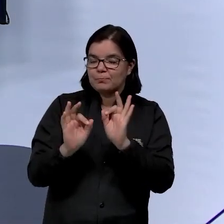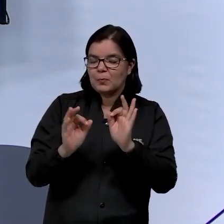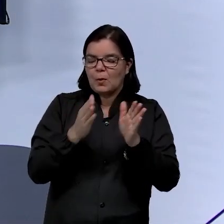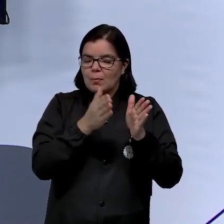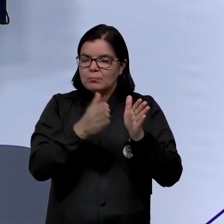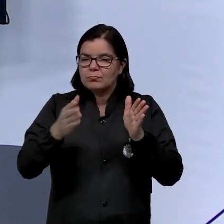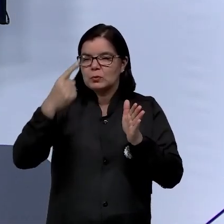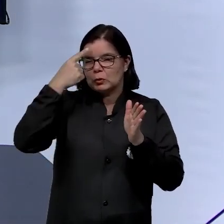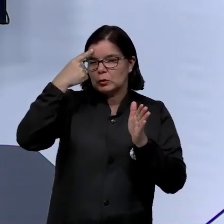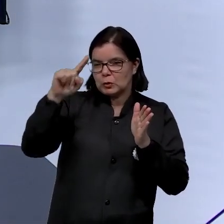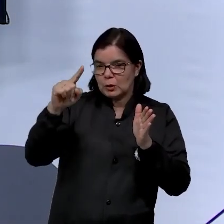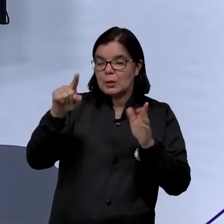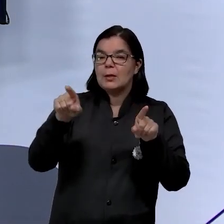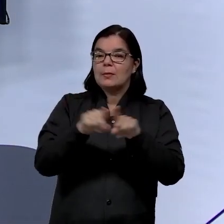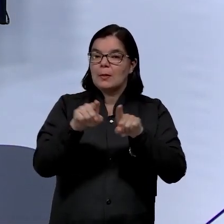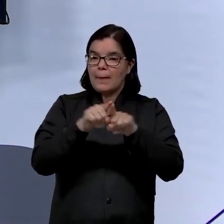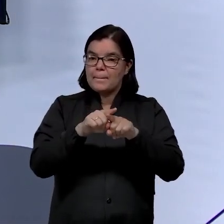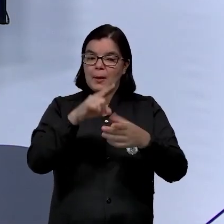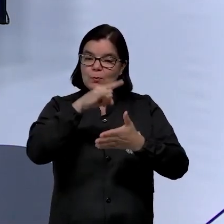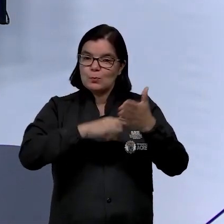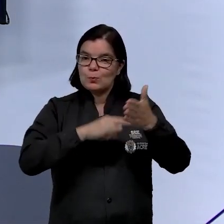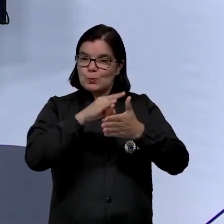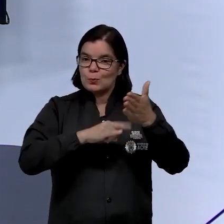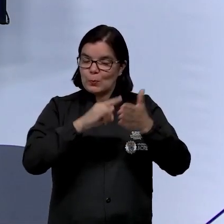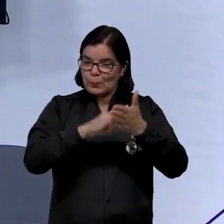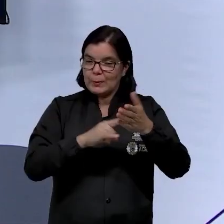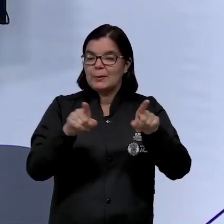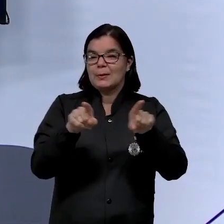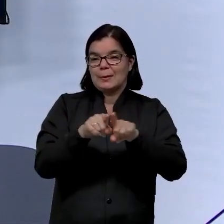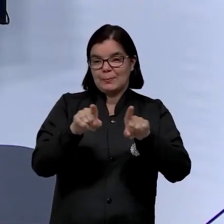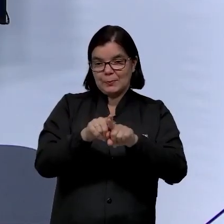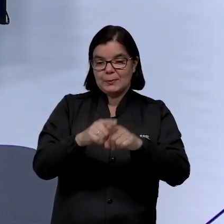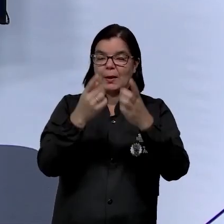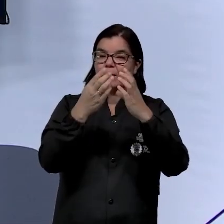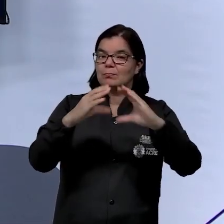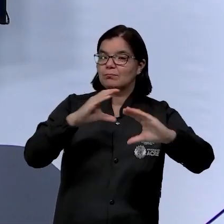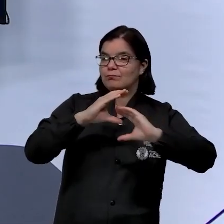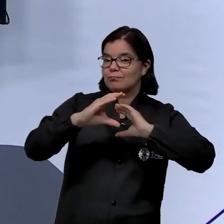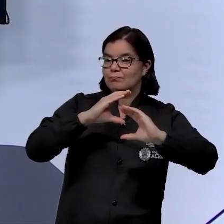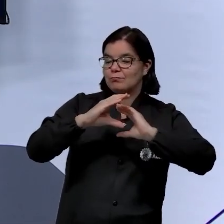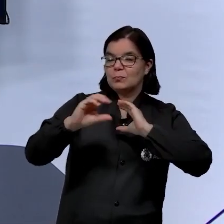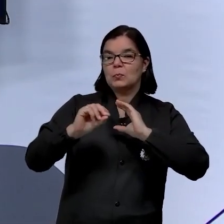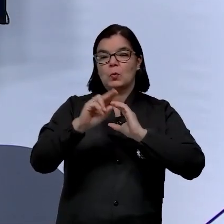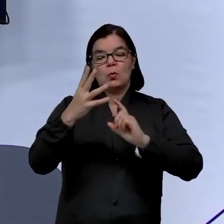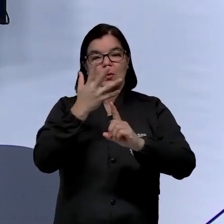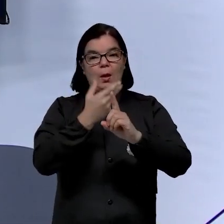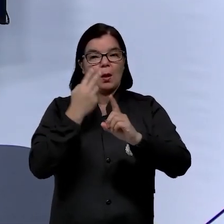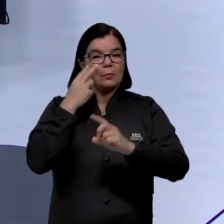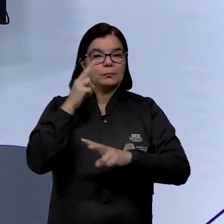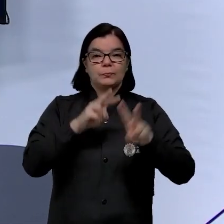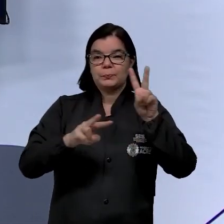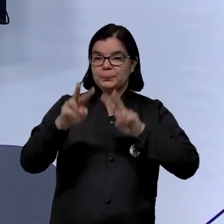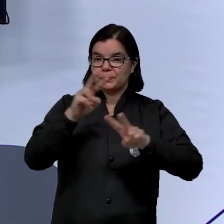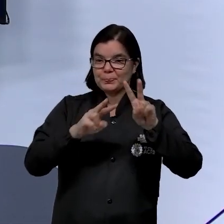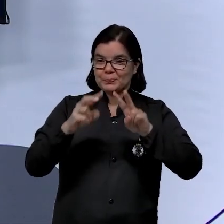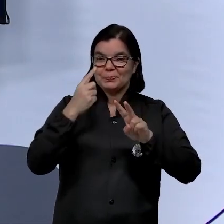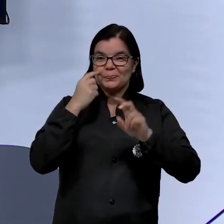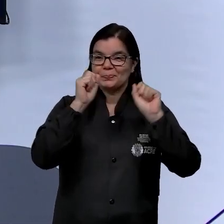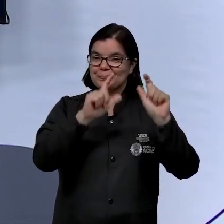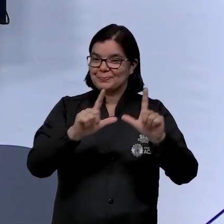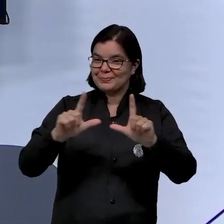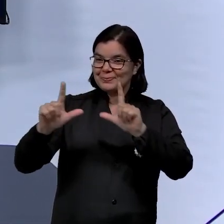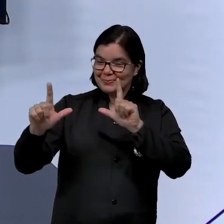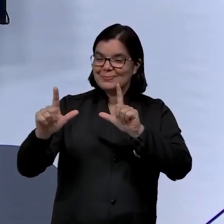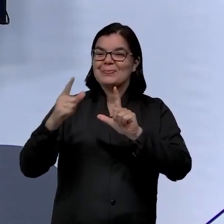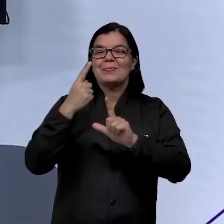criatividade e o de registro também das suas obras, sejam elas na música ou nas artes visuais. Vamos para a nossa tela para você